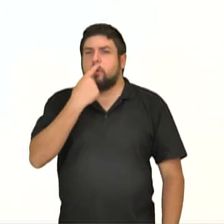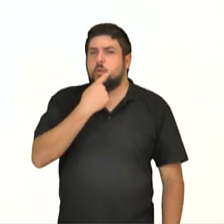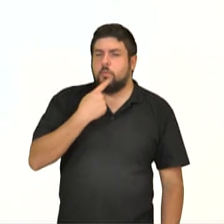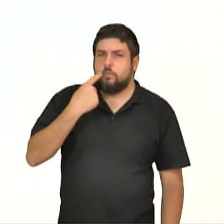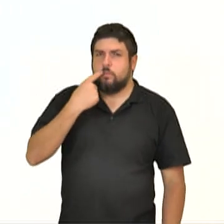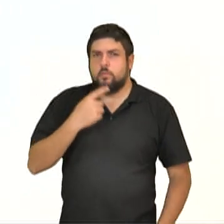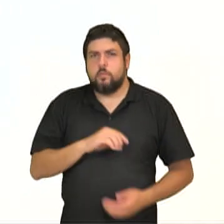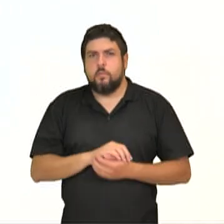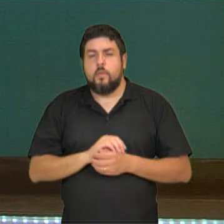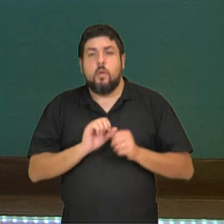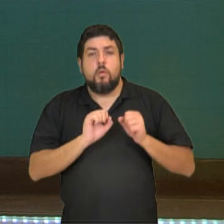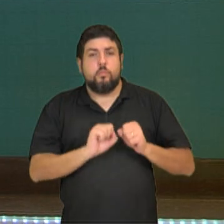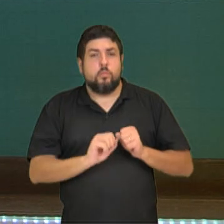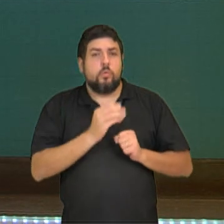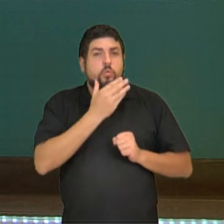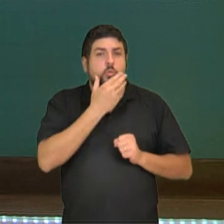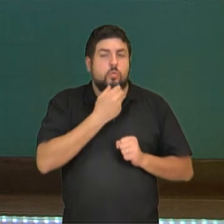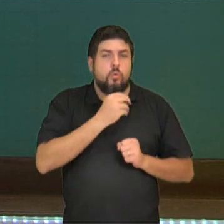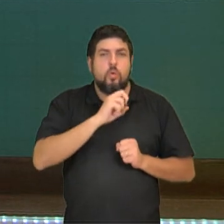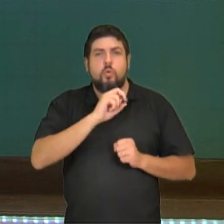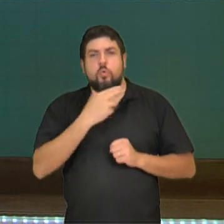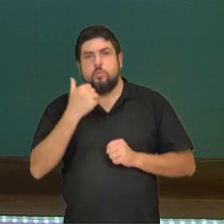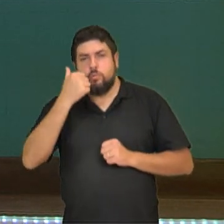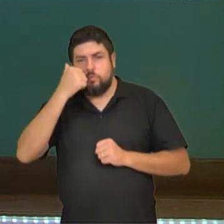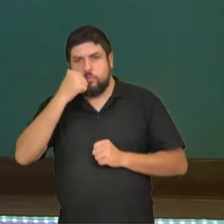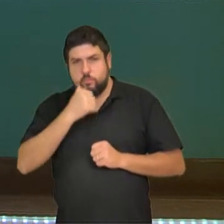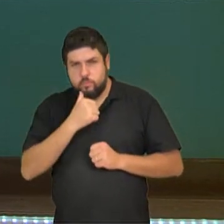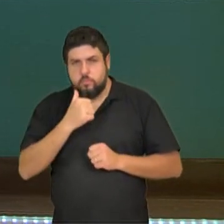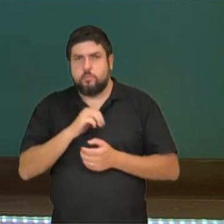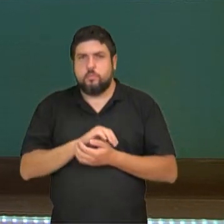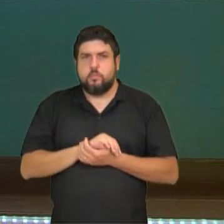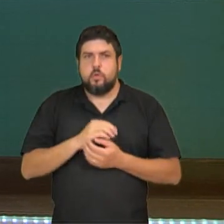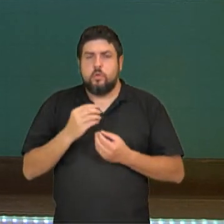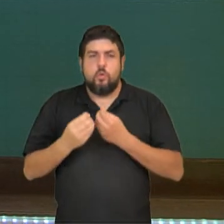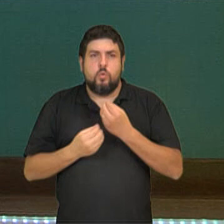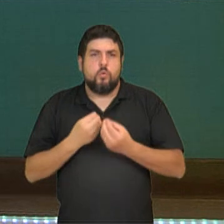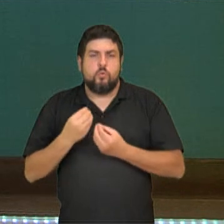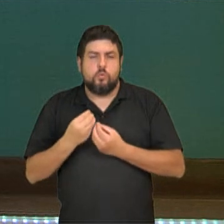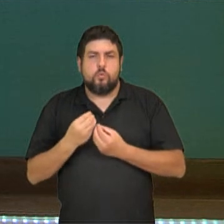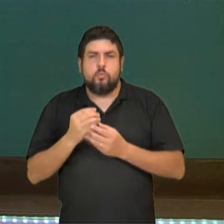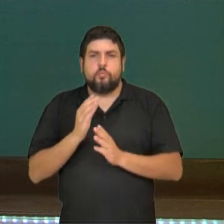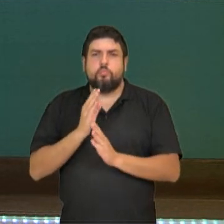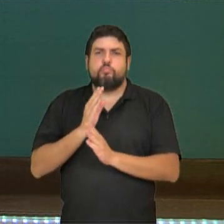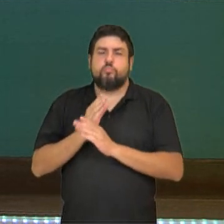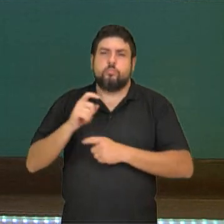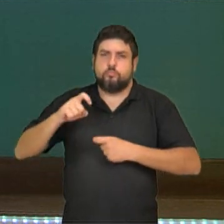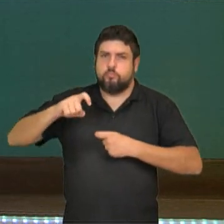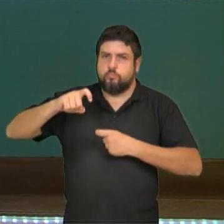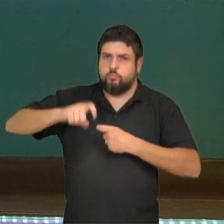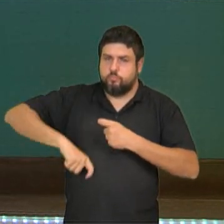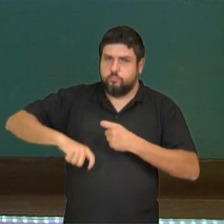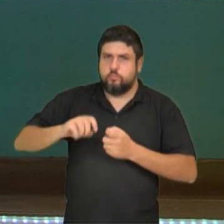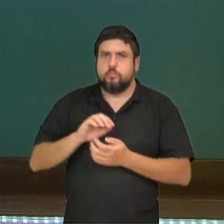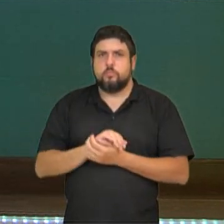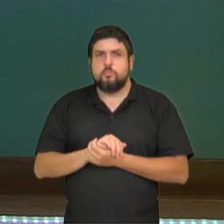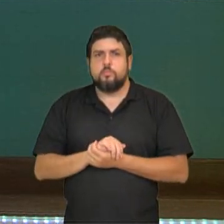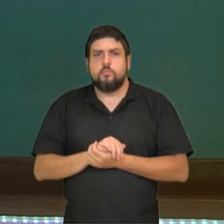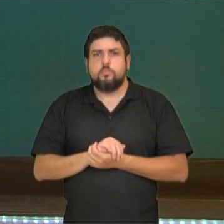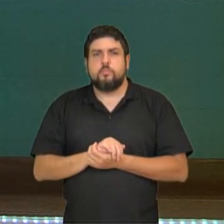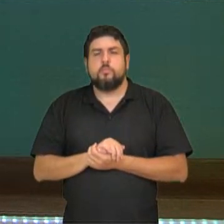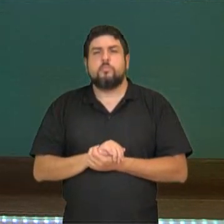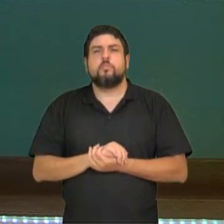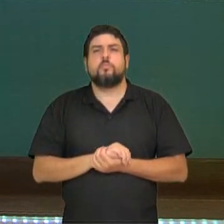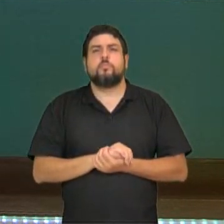tanto os homens quanto as mulheres, então através da relação sexual. Então nós temos a candidíase genital e